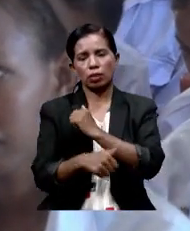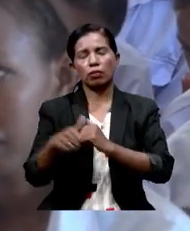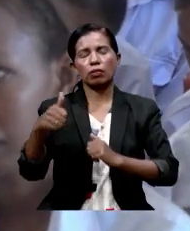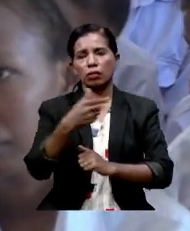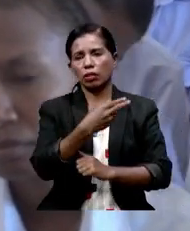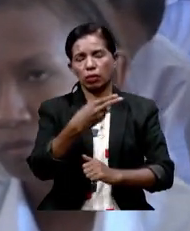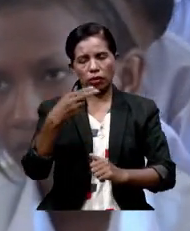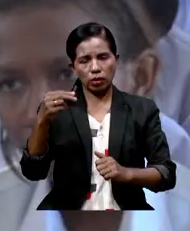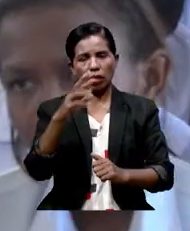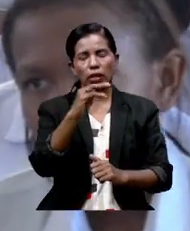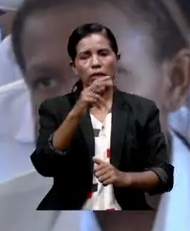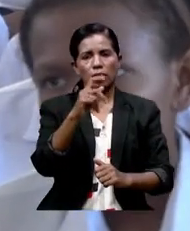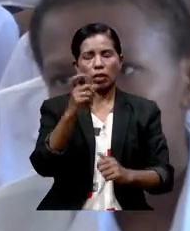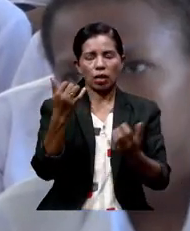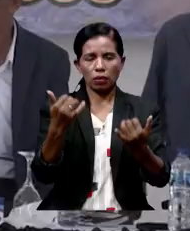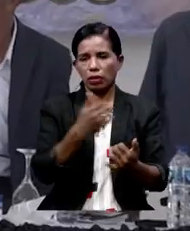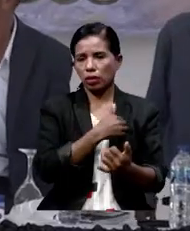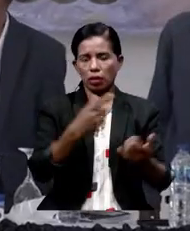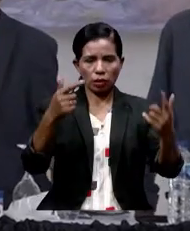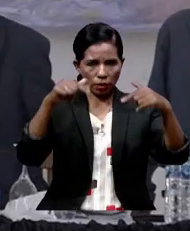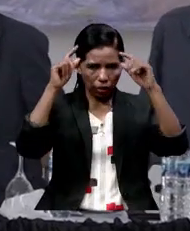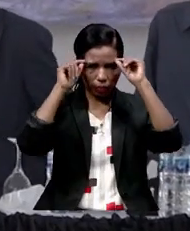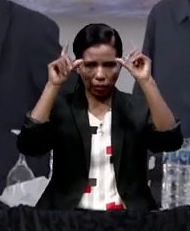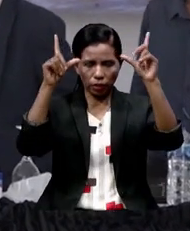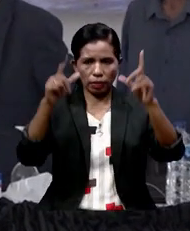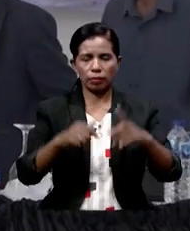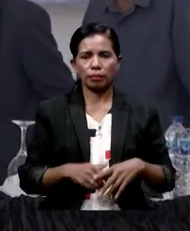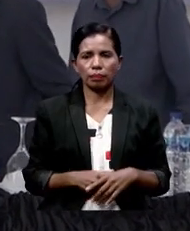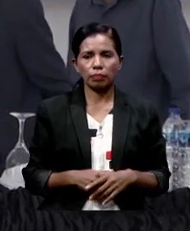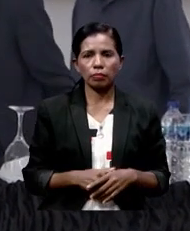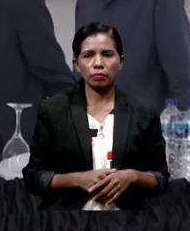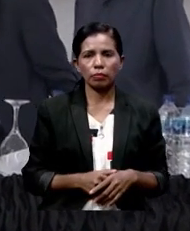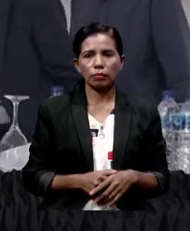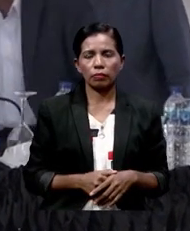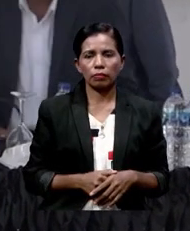Indonésia, no Horas Ne, Sidagfila Mai e Timor-Leste. Agostinho da Costa, GMN.